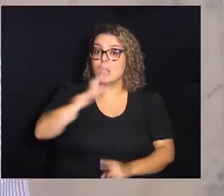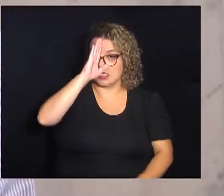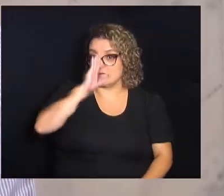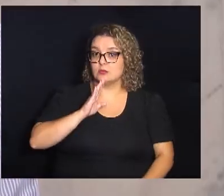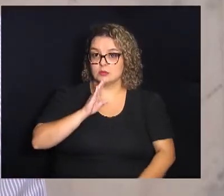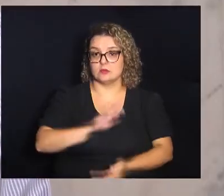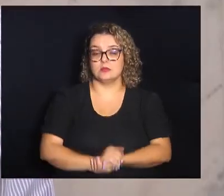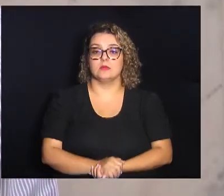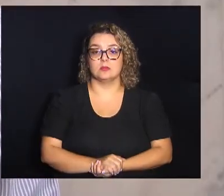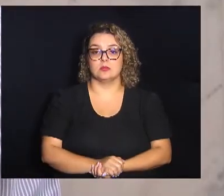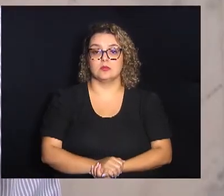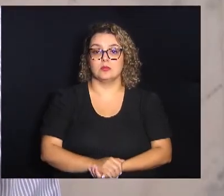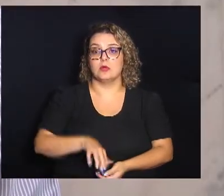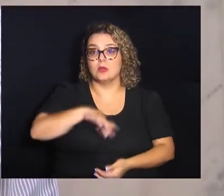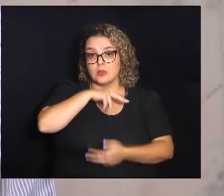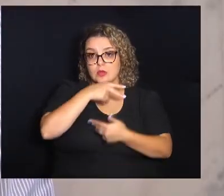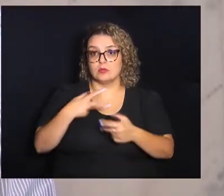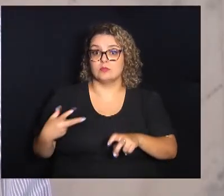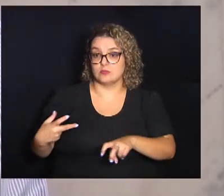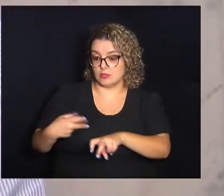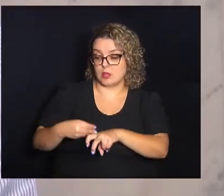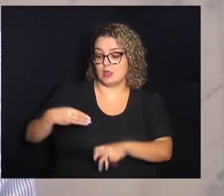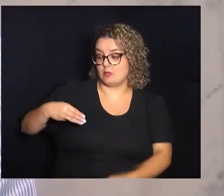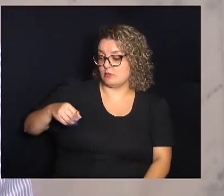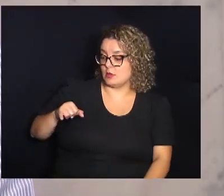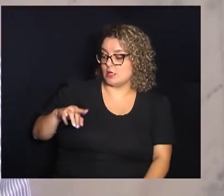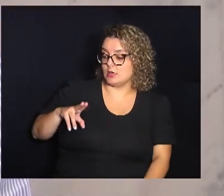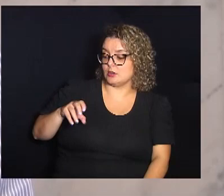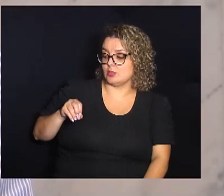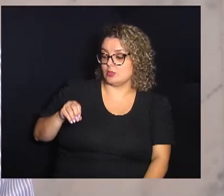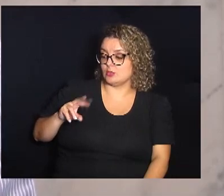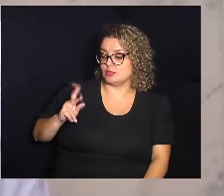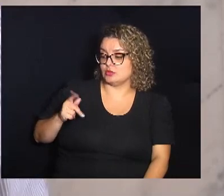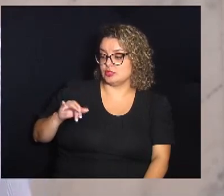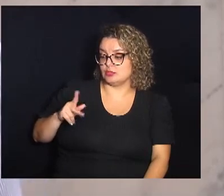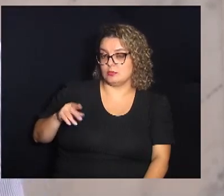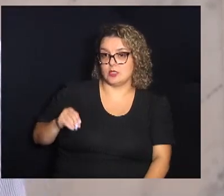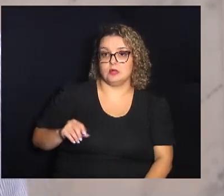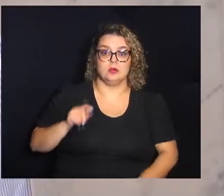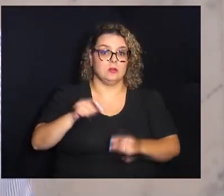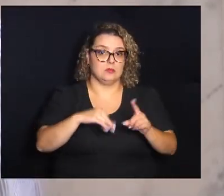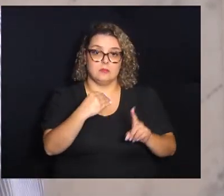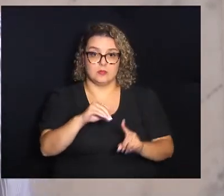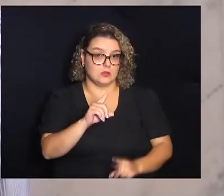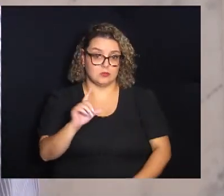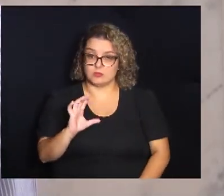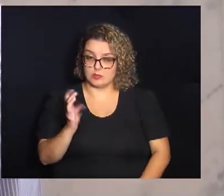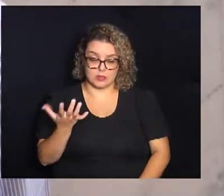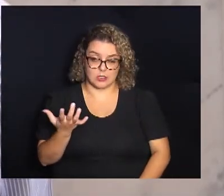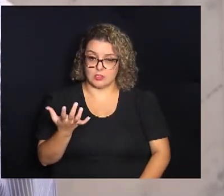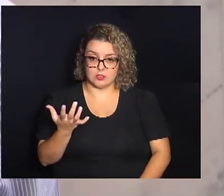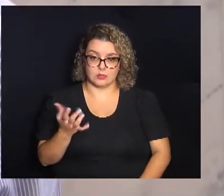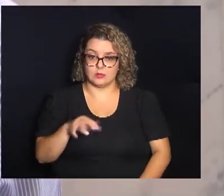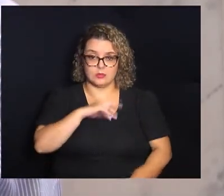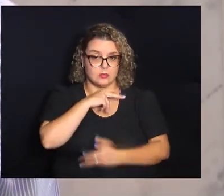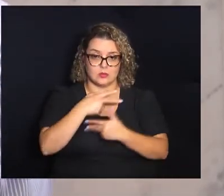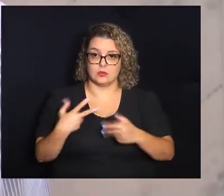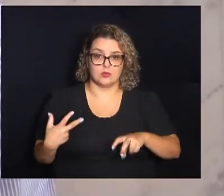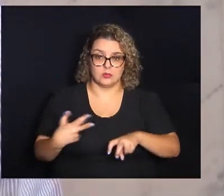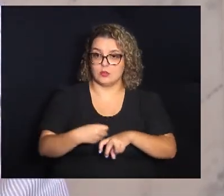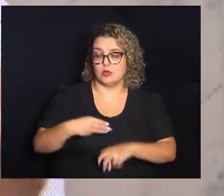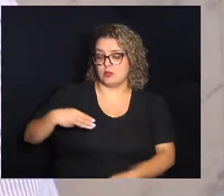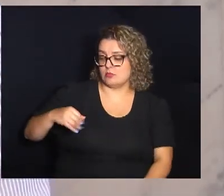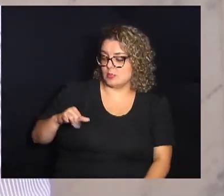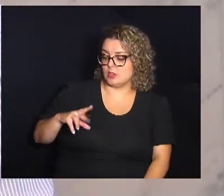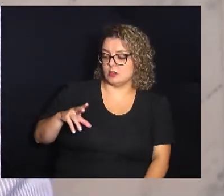gratuitamente. O animal precisa ser microchipado. No caso das pessoas mais vulneráveis, isso não acontece, os animais não estão microchipados. Então